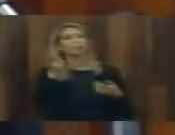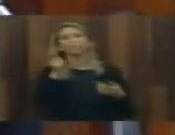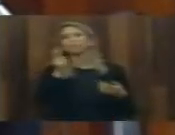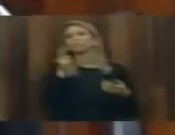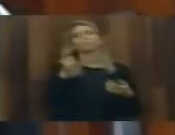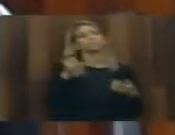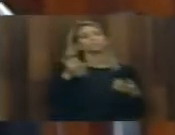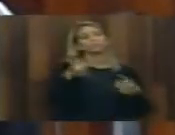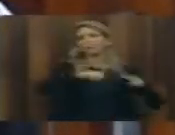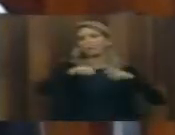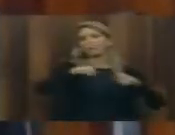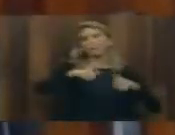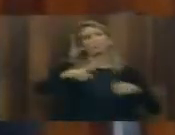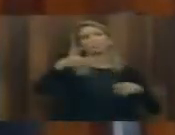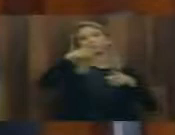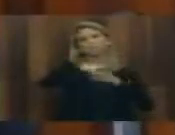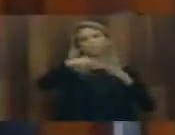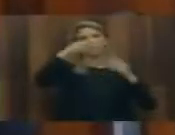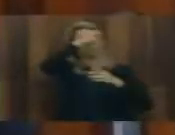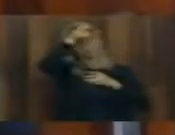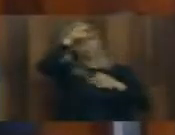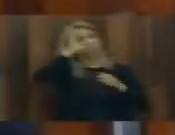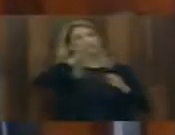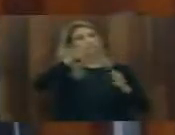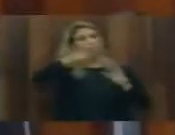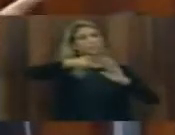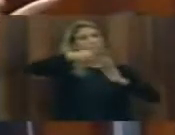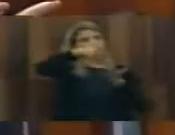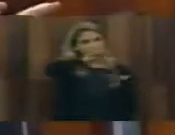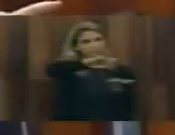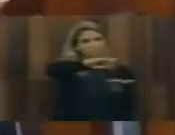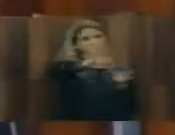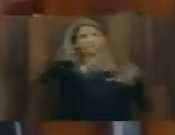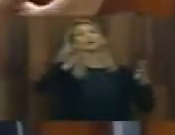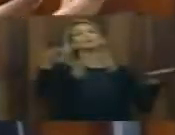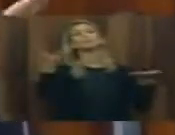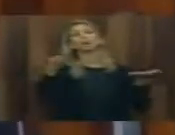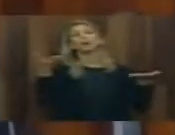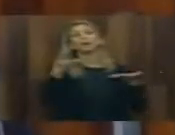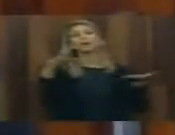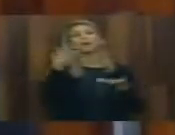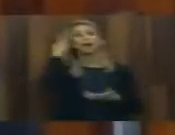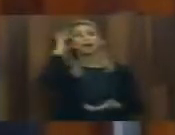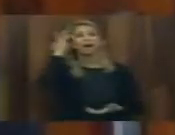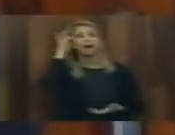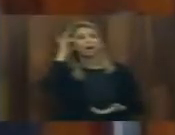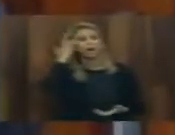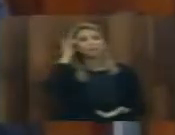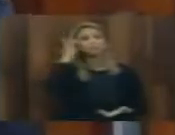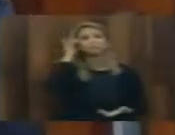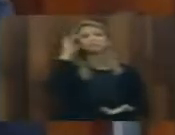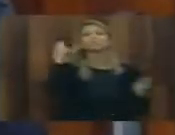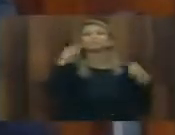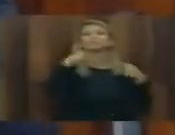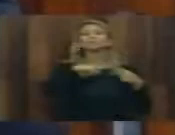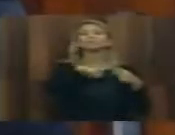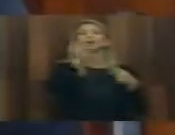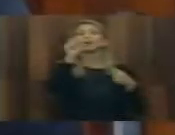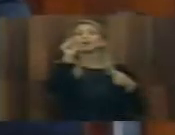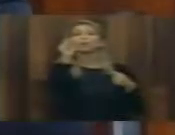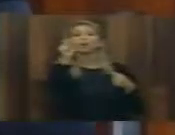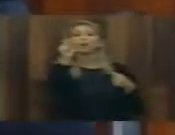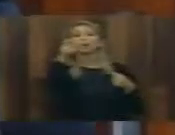esse funcionário. Mas, assim, eu acho que a gente teria que, dentro do executivo, ter enxergado